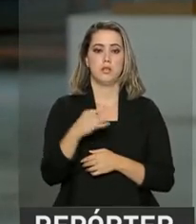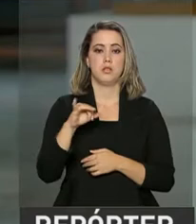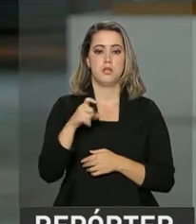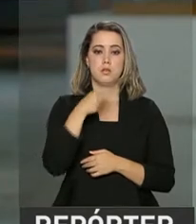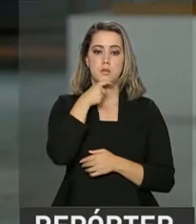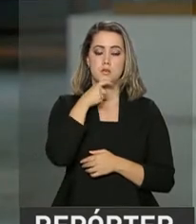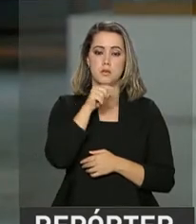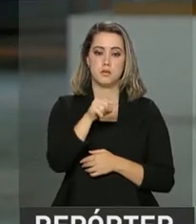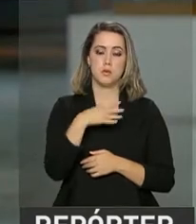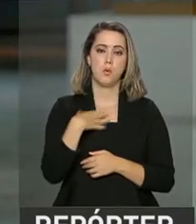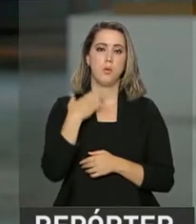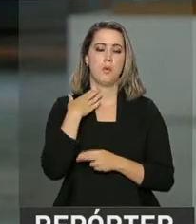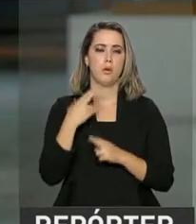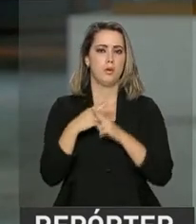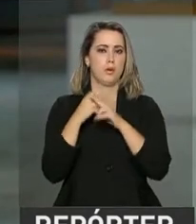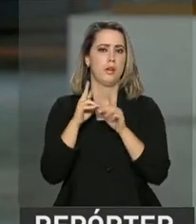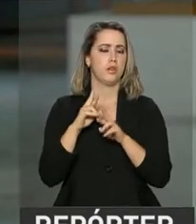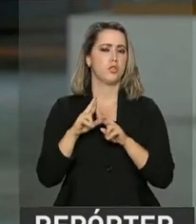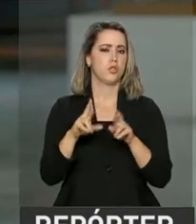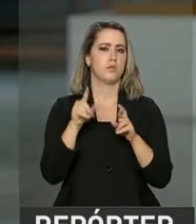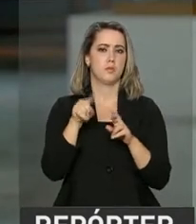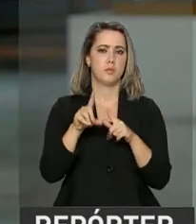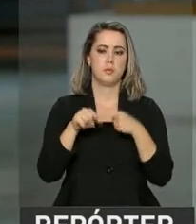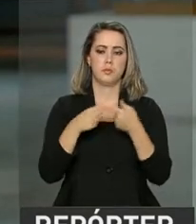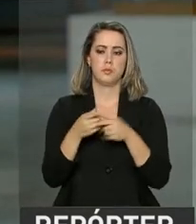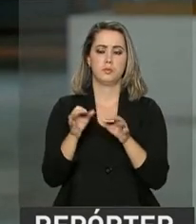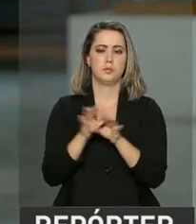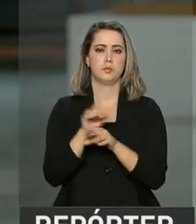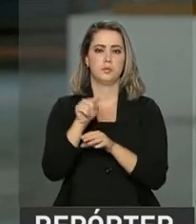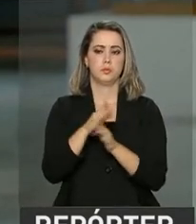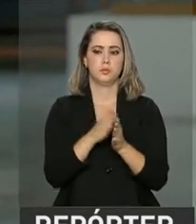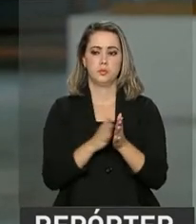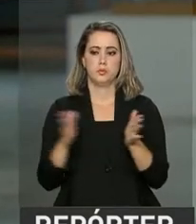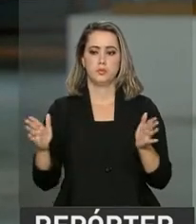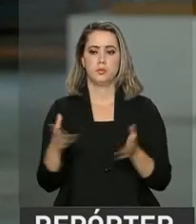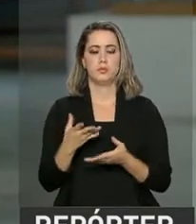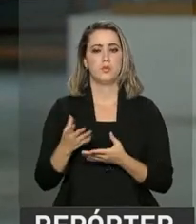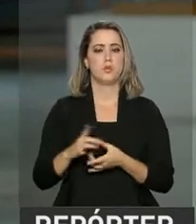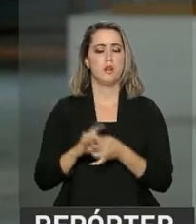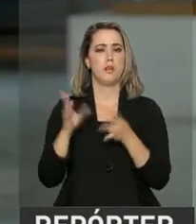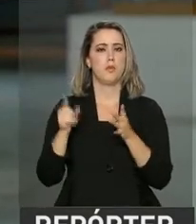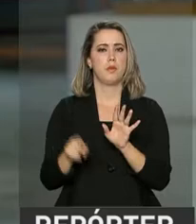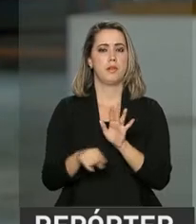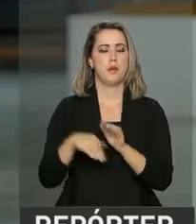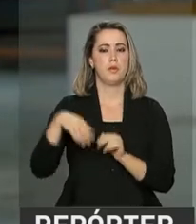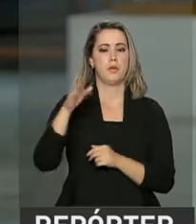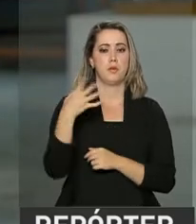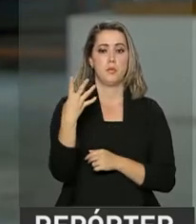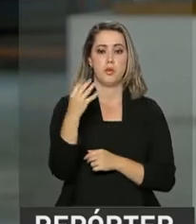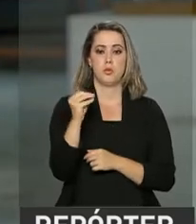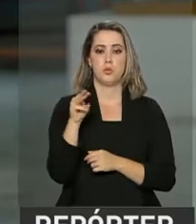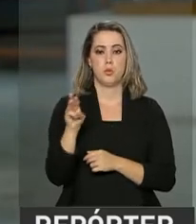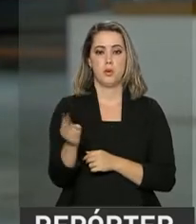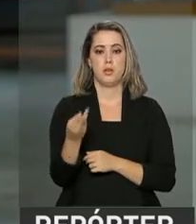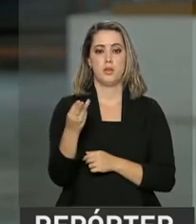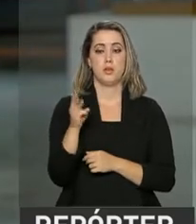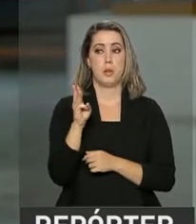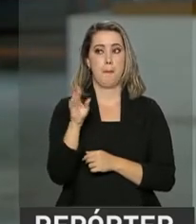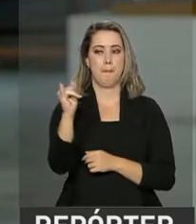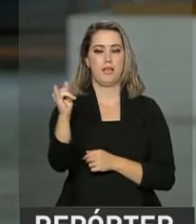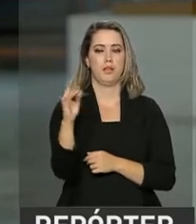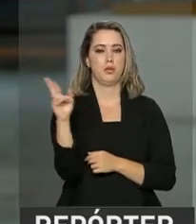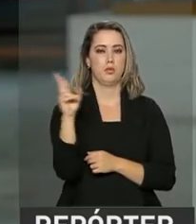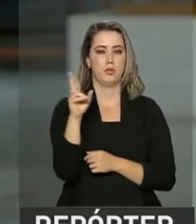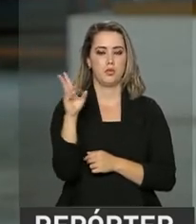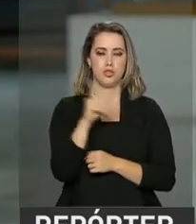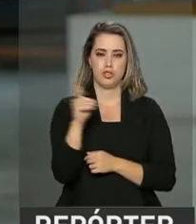a caixa econômica espera que ao final desse período ela tenha liberado em cerca de 40 bilhões de reais das contas